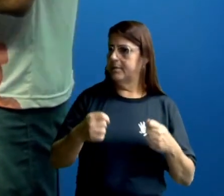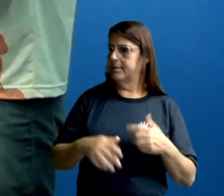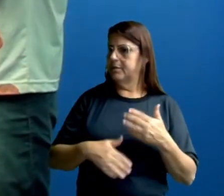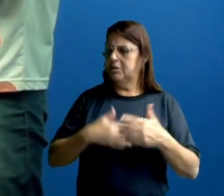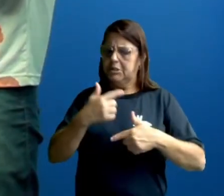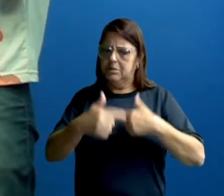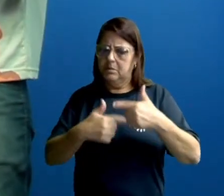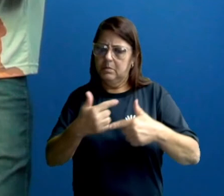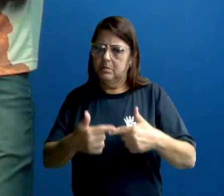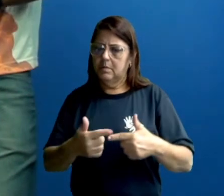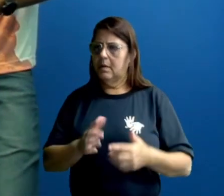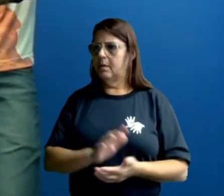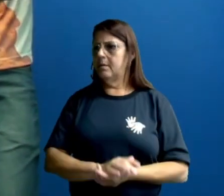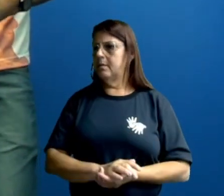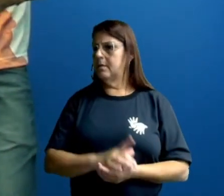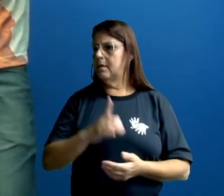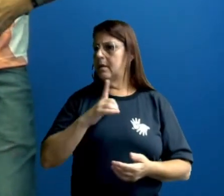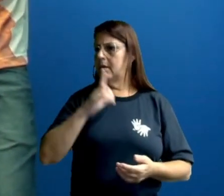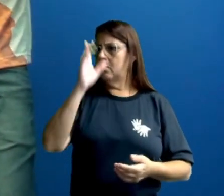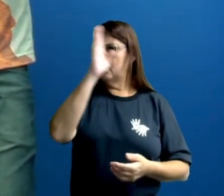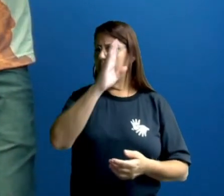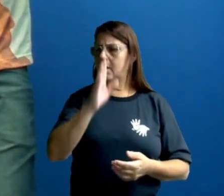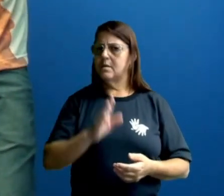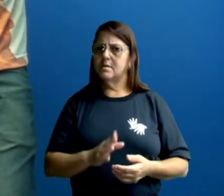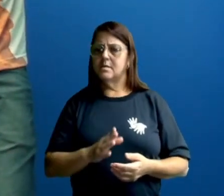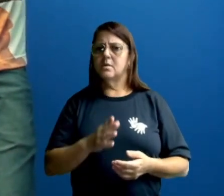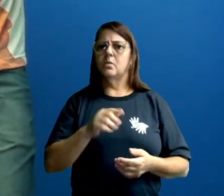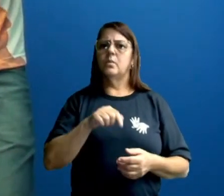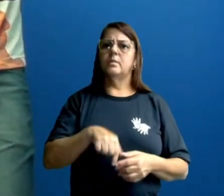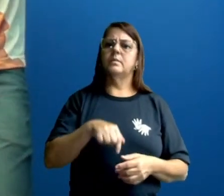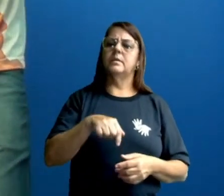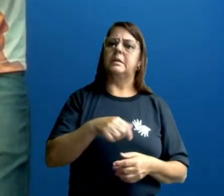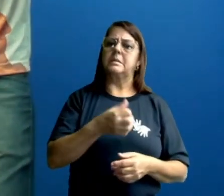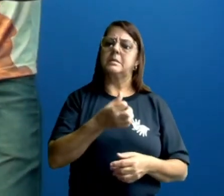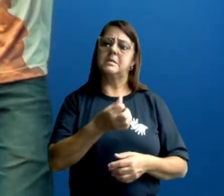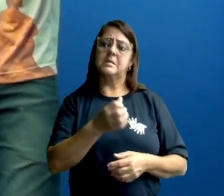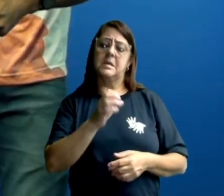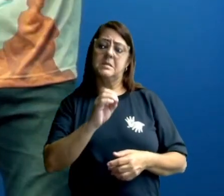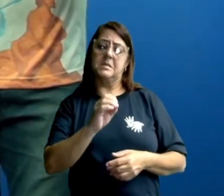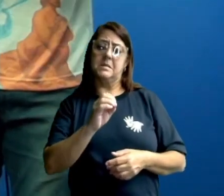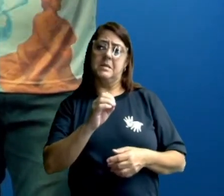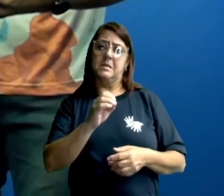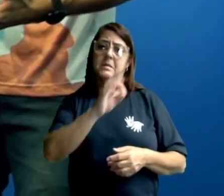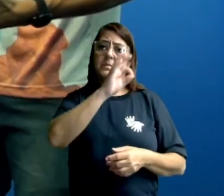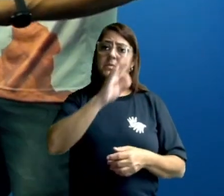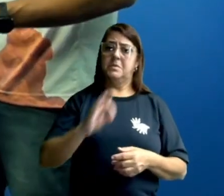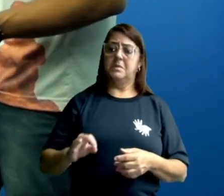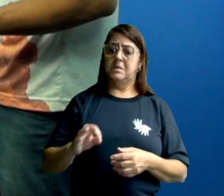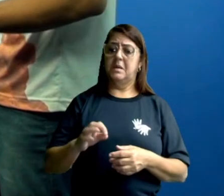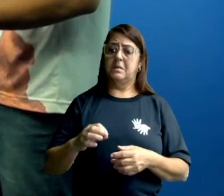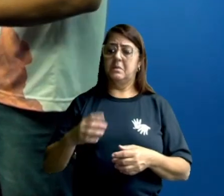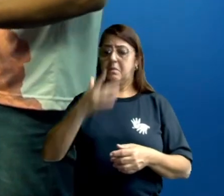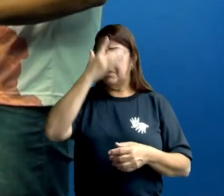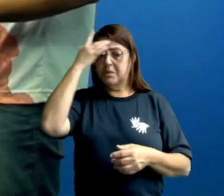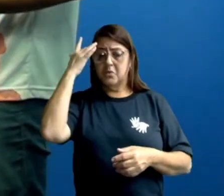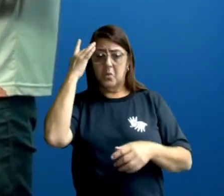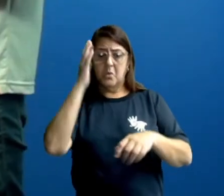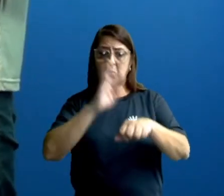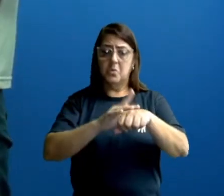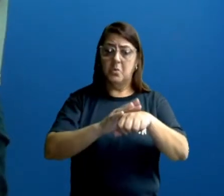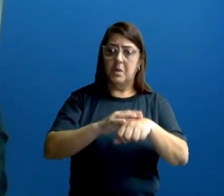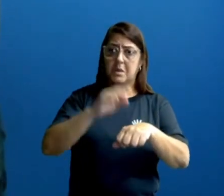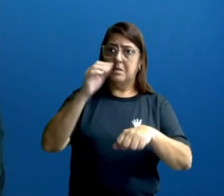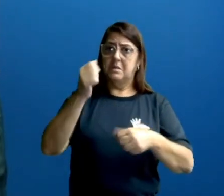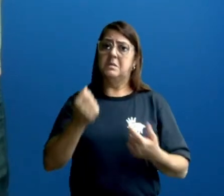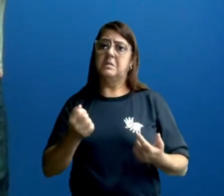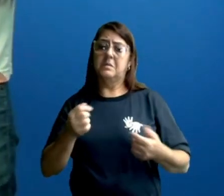tá certo? E esse sedentarismo ele gera inúmeros problemas de saúde, problemas graves, né? Por exemplo, aqui